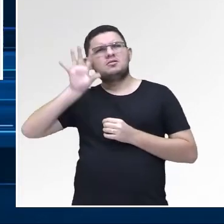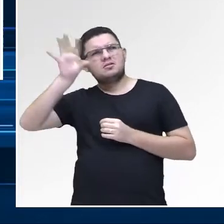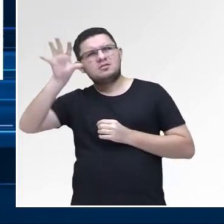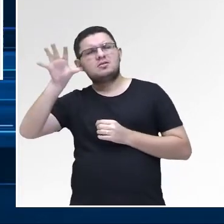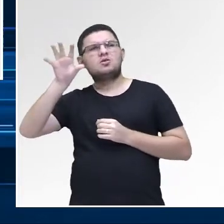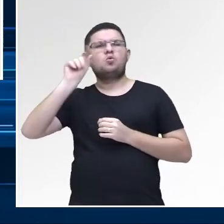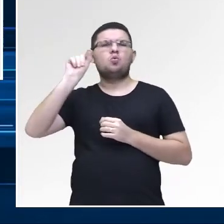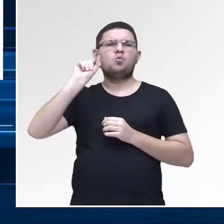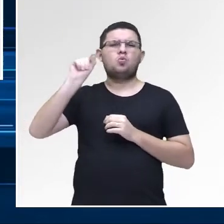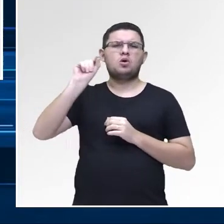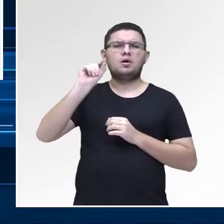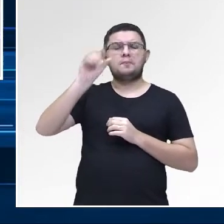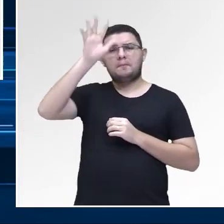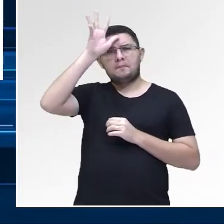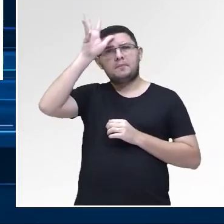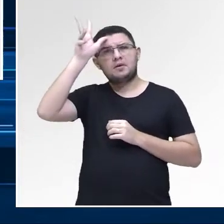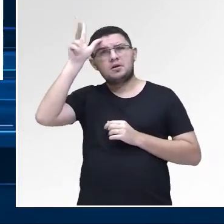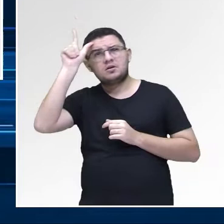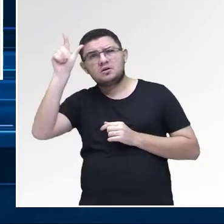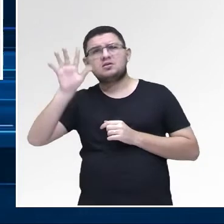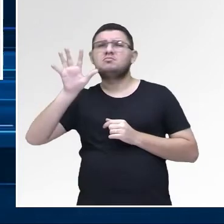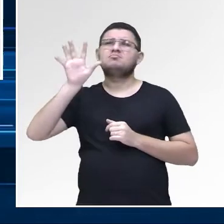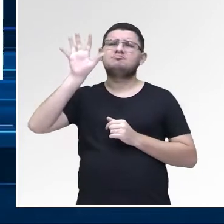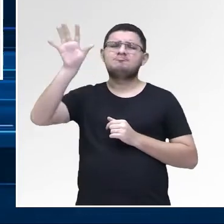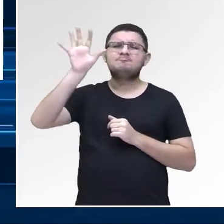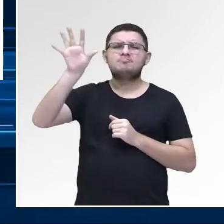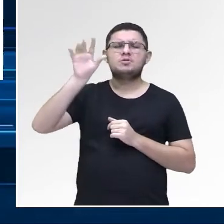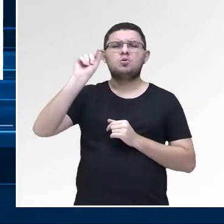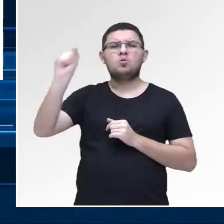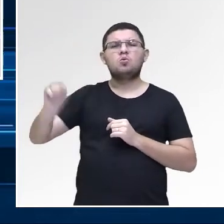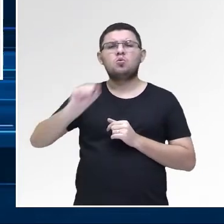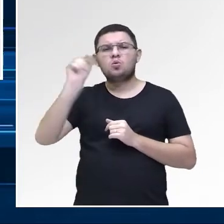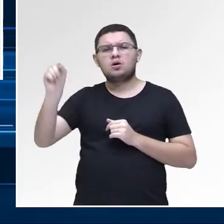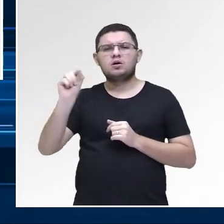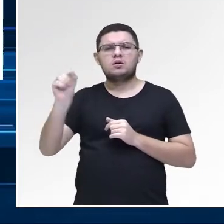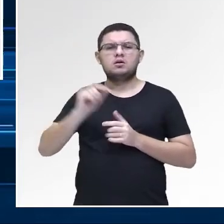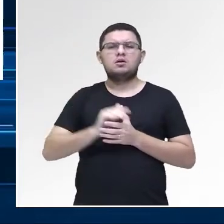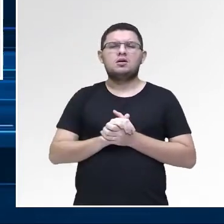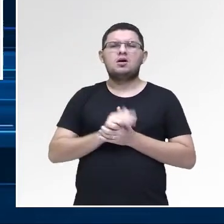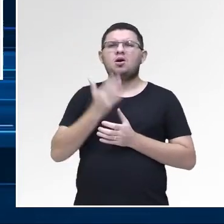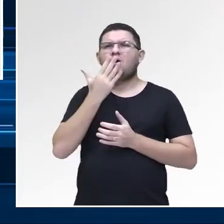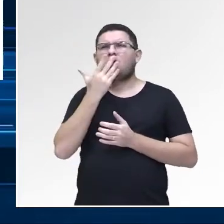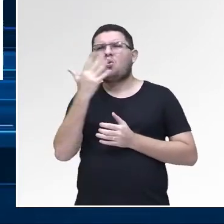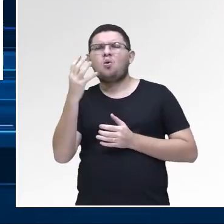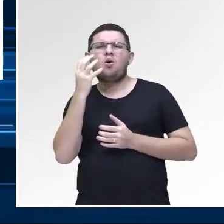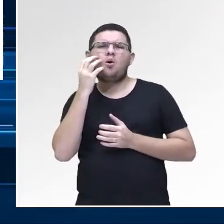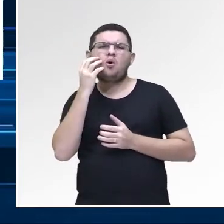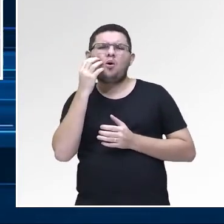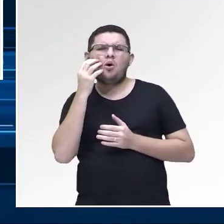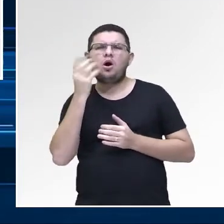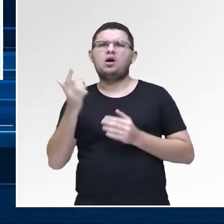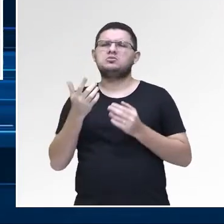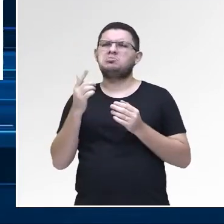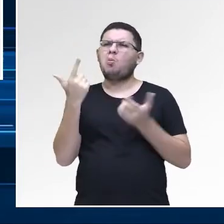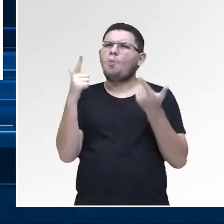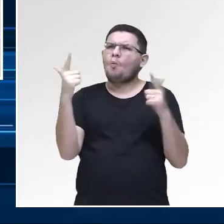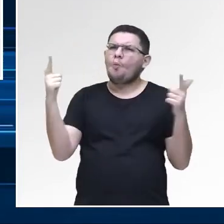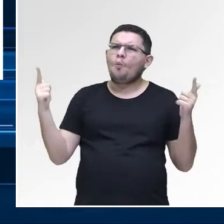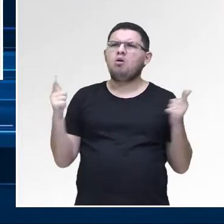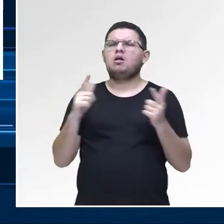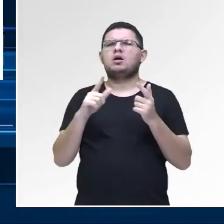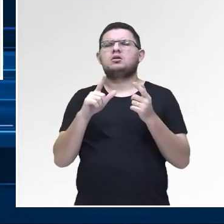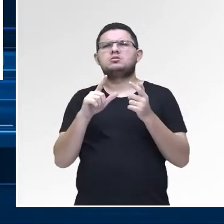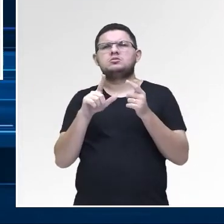está localizado o estado do Amazonas, não tem ali aquelas duas cores? O rosa, que significa uma concentração, né, industrial